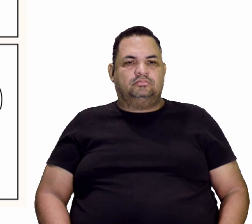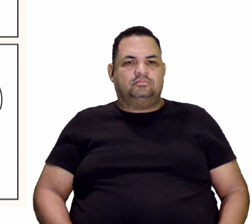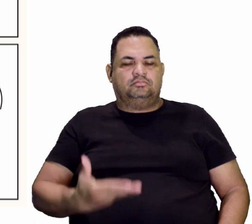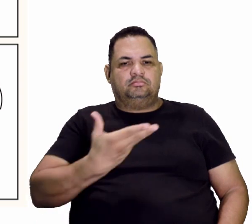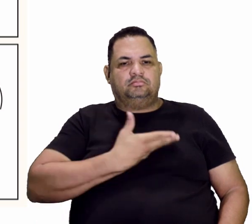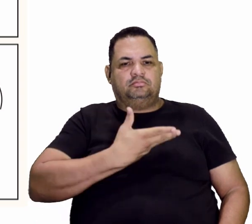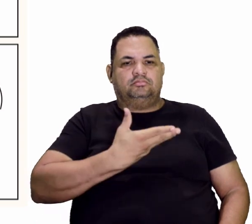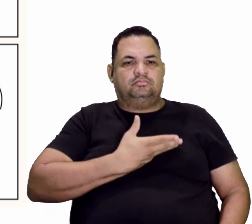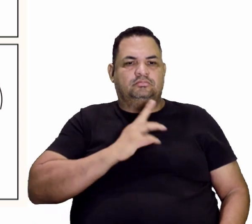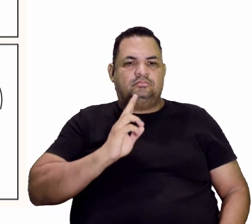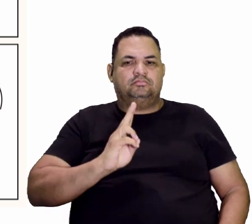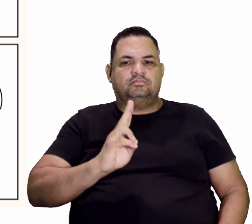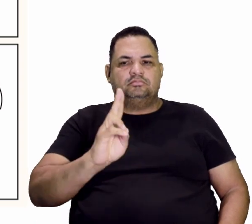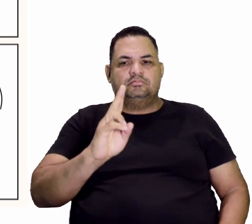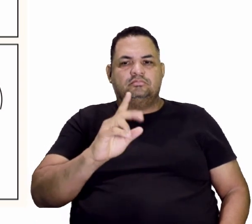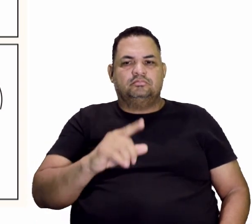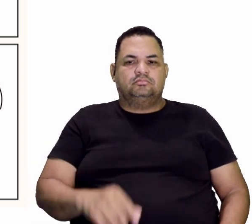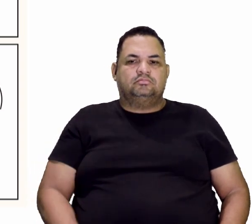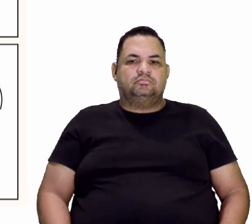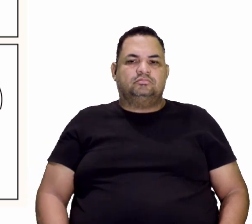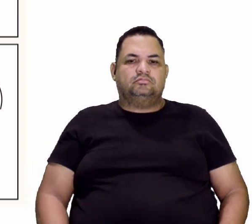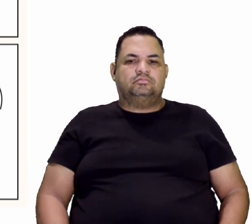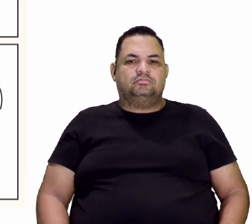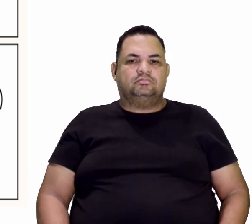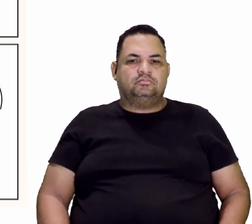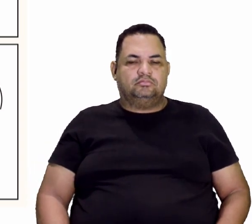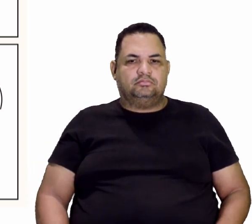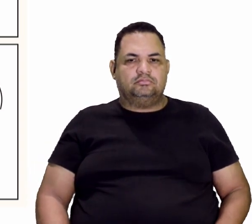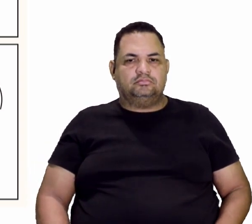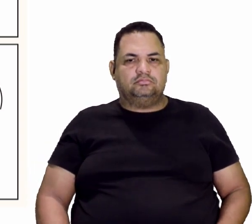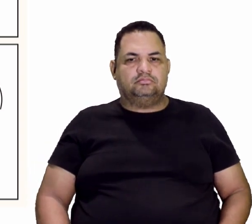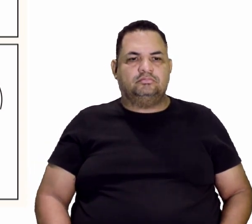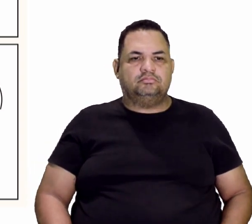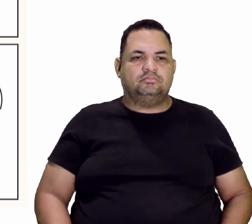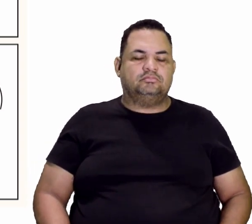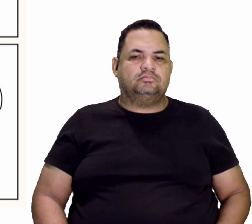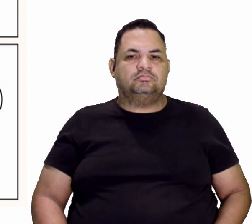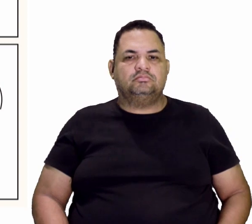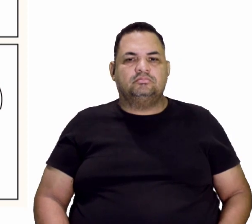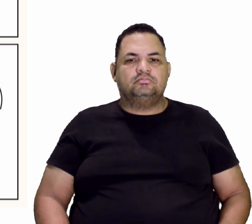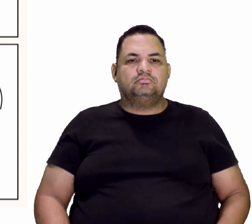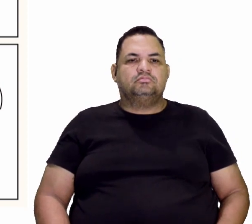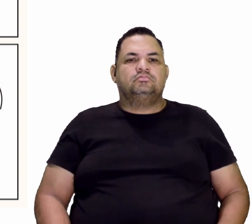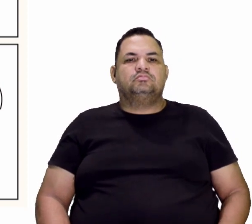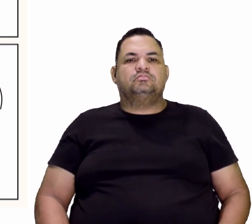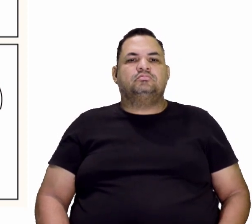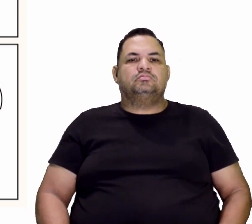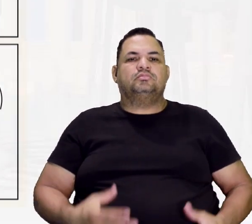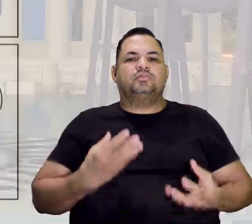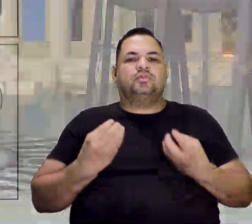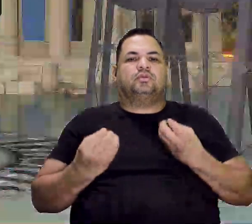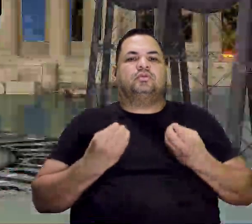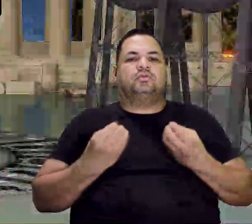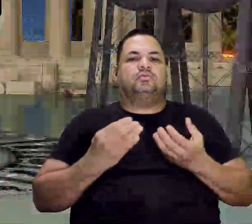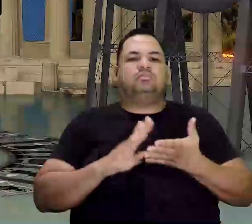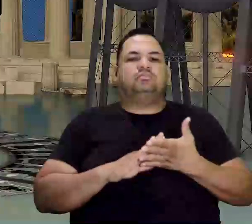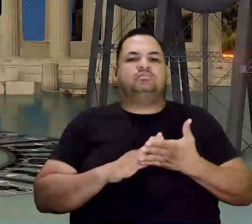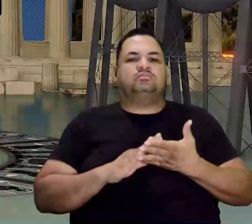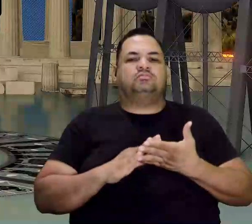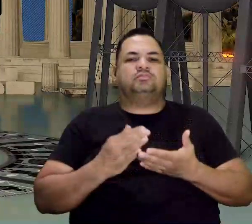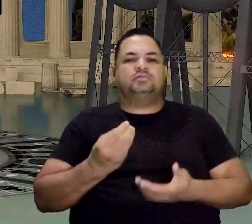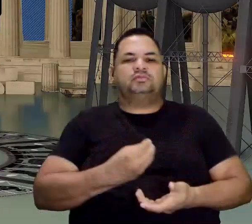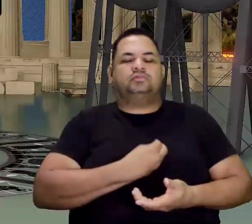de Sempre. Às vezes você tem seus amigos aí, não tem? Vem aqui comigo. Como é que você lidar com seus amigos aí